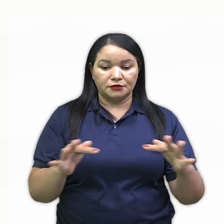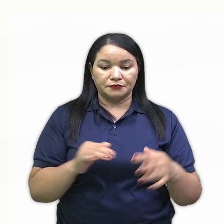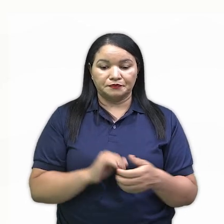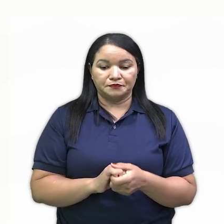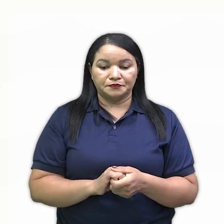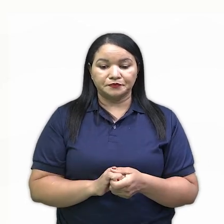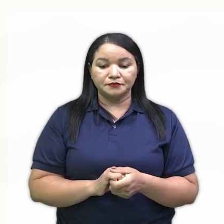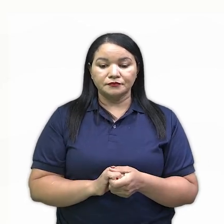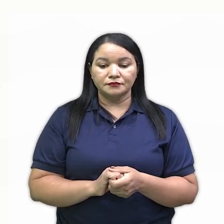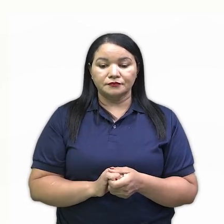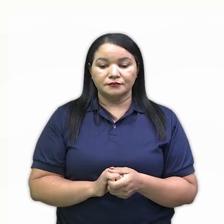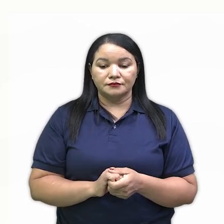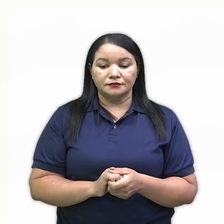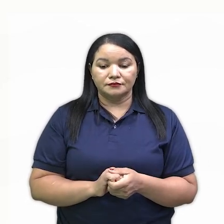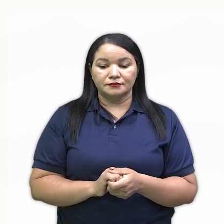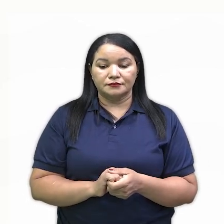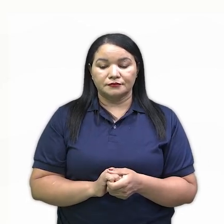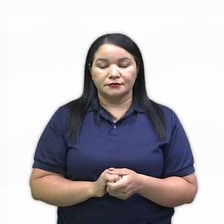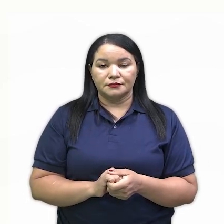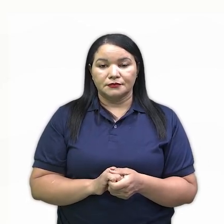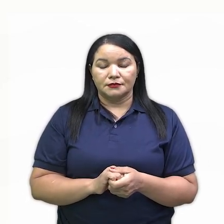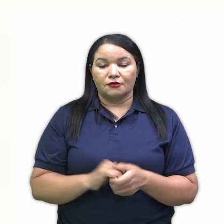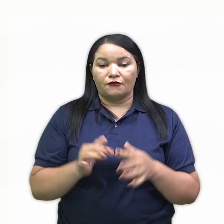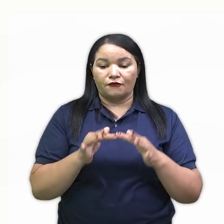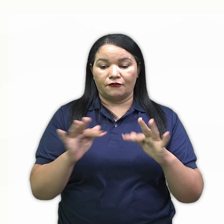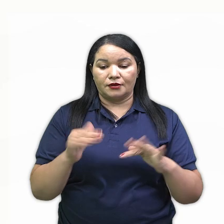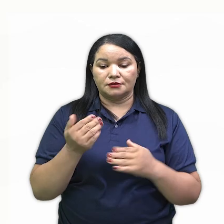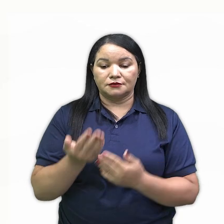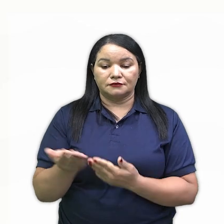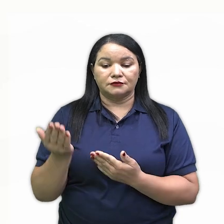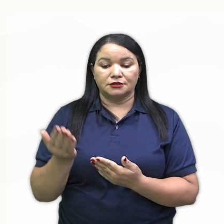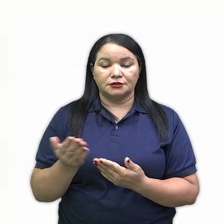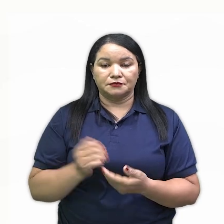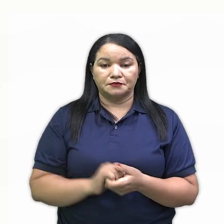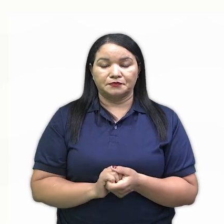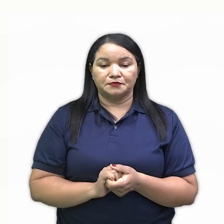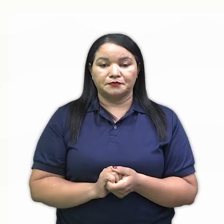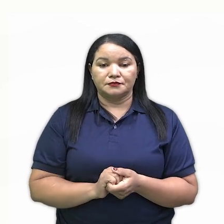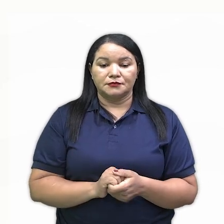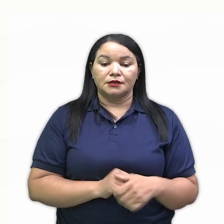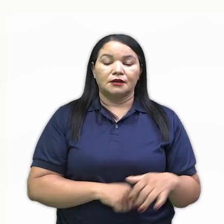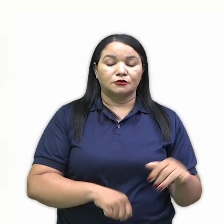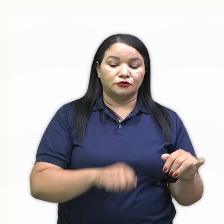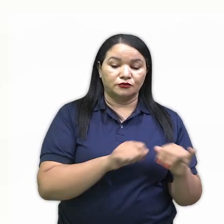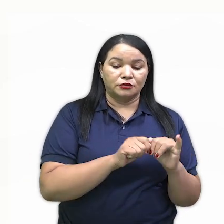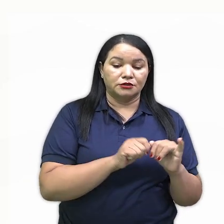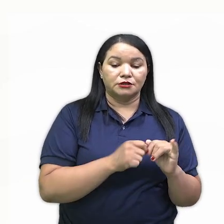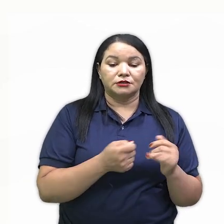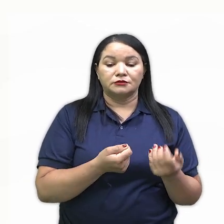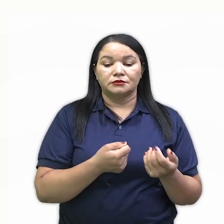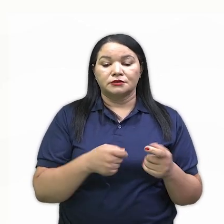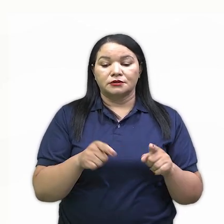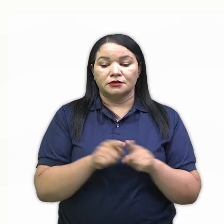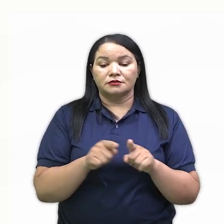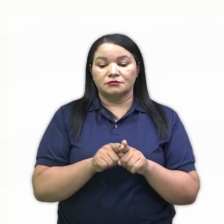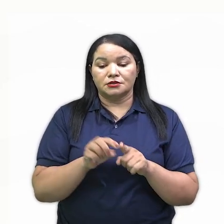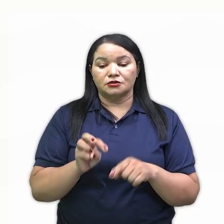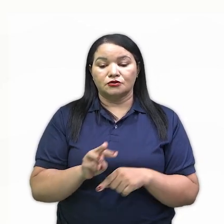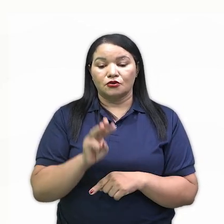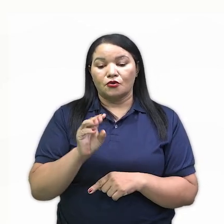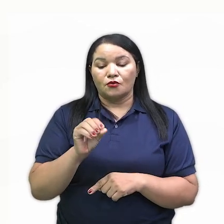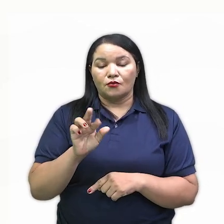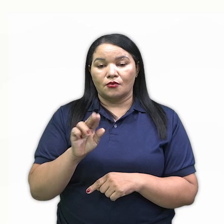I wasn't working at home. Sujeito, wasn't, que é was, mas